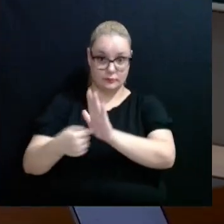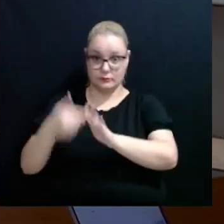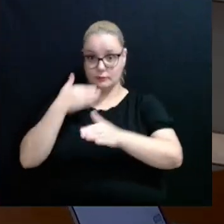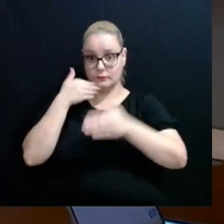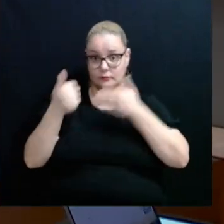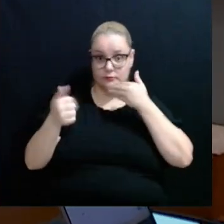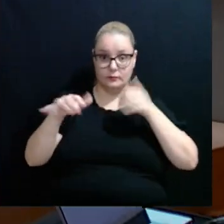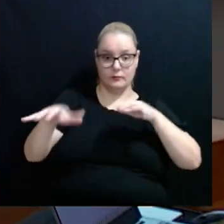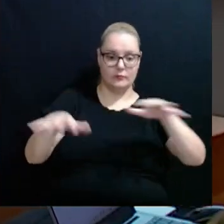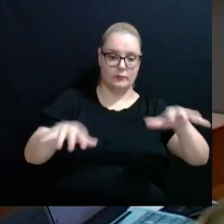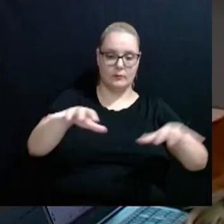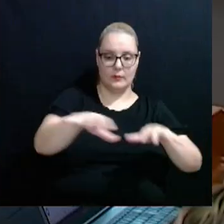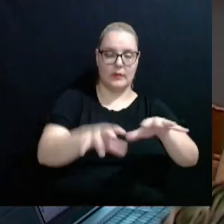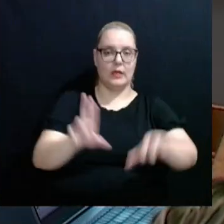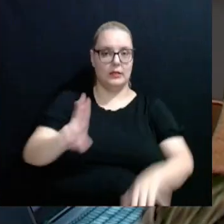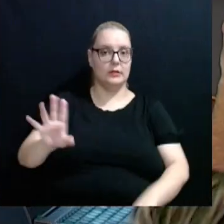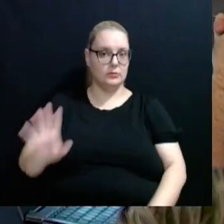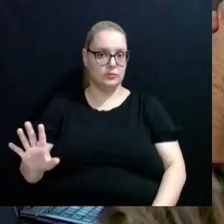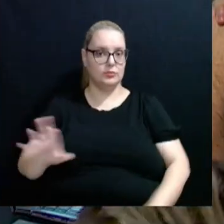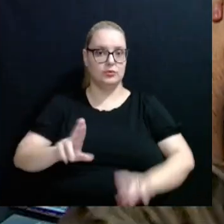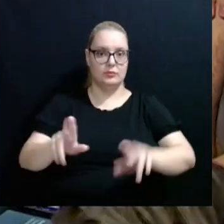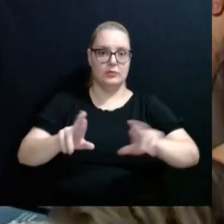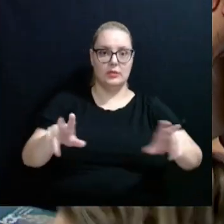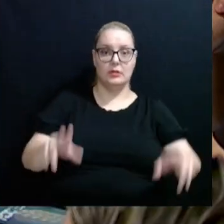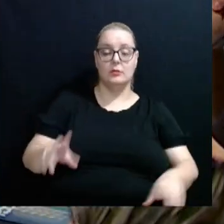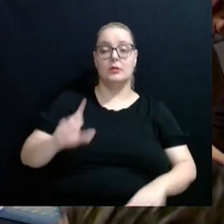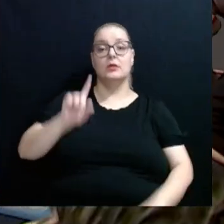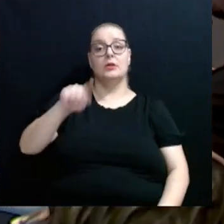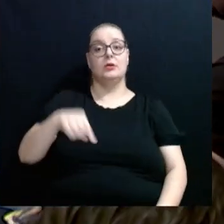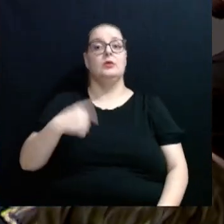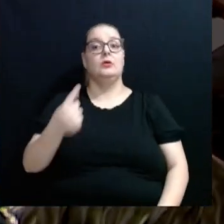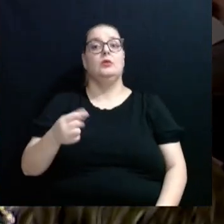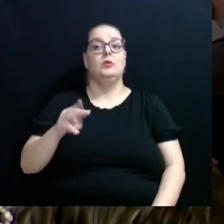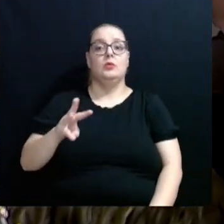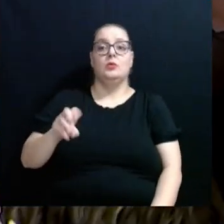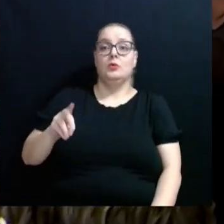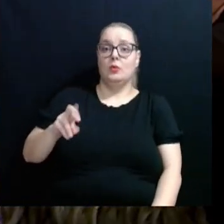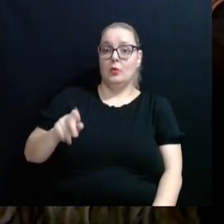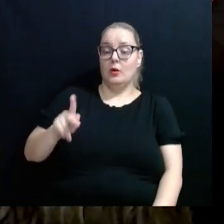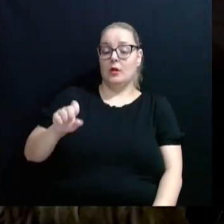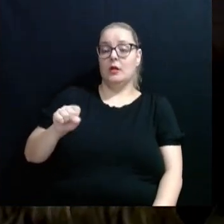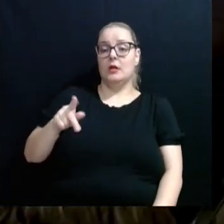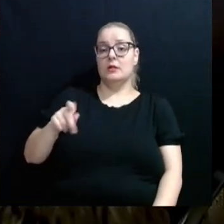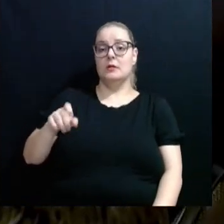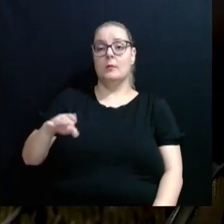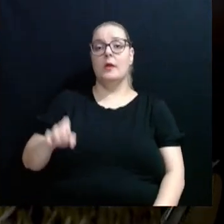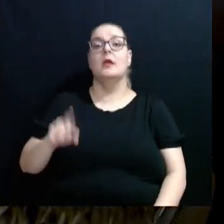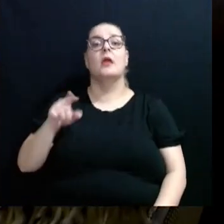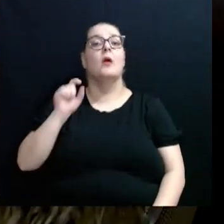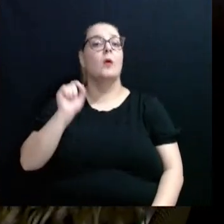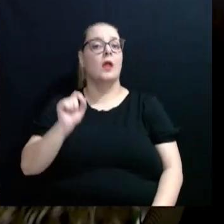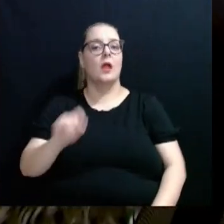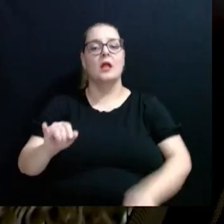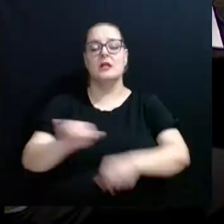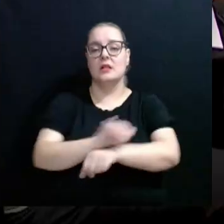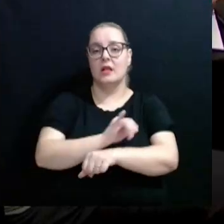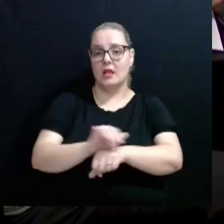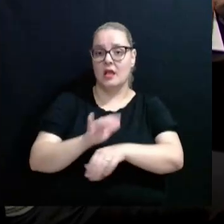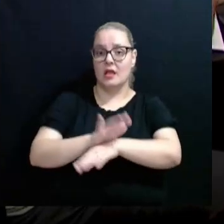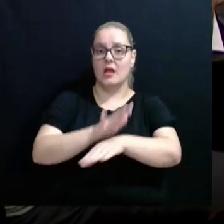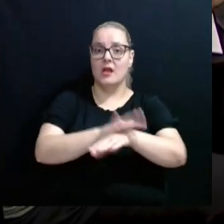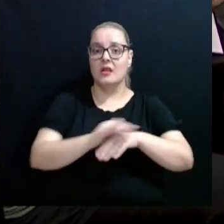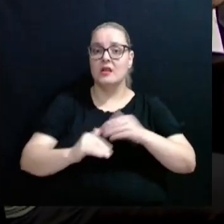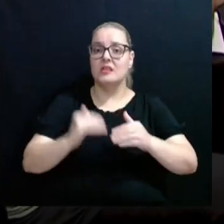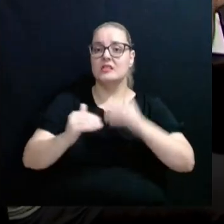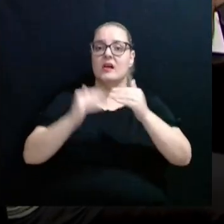aplicação. E depois nós entramos nos workspaces, onde são ferramentas que auxiliam no desenvolvimento de